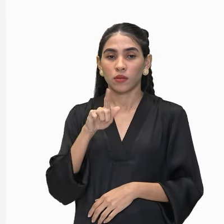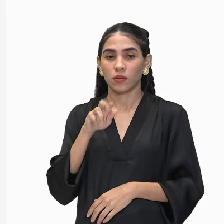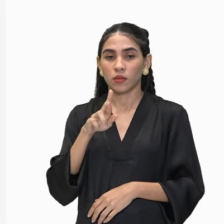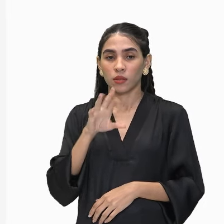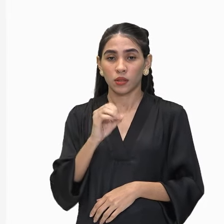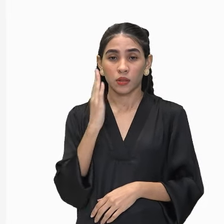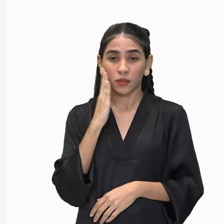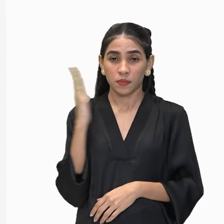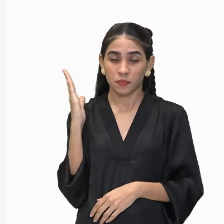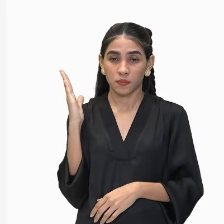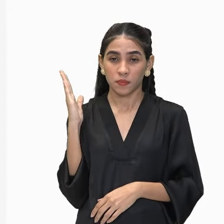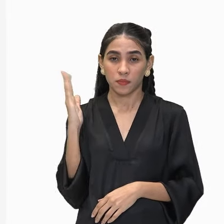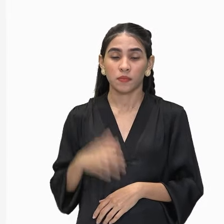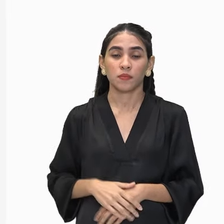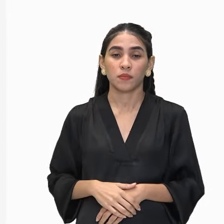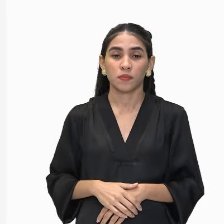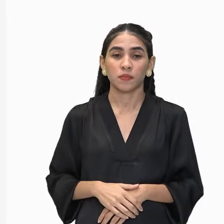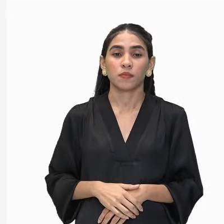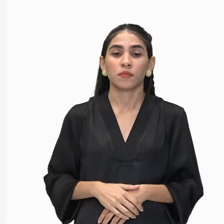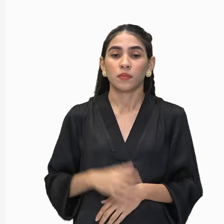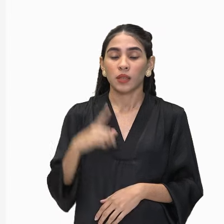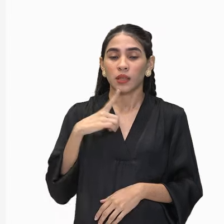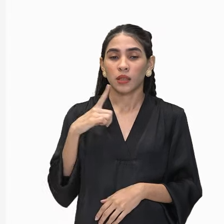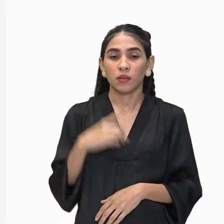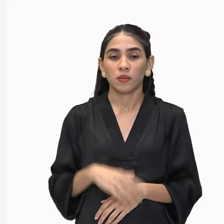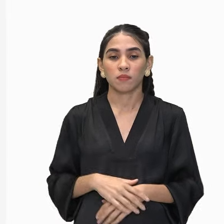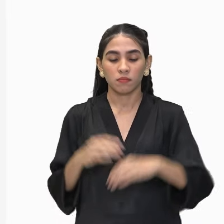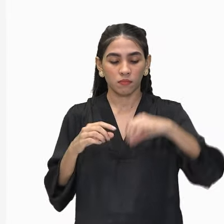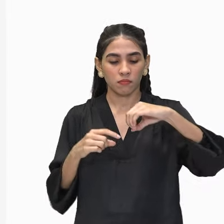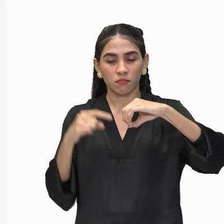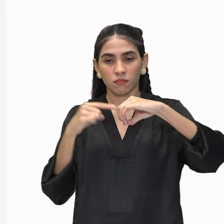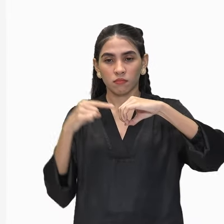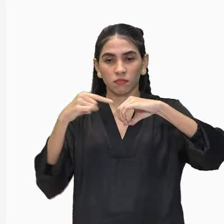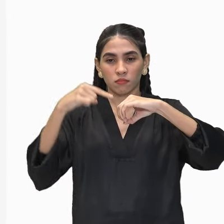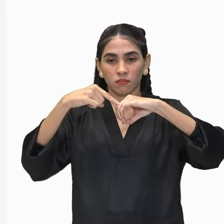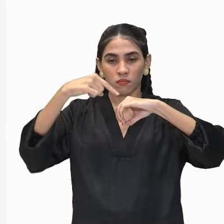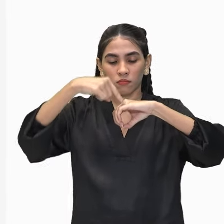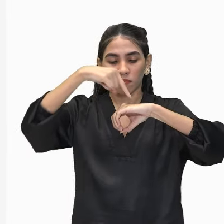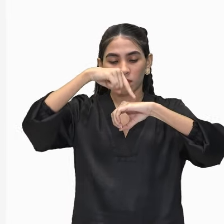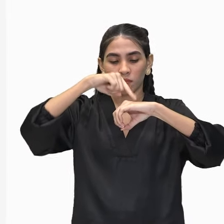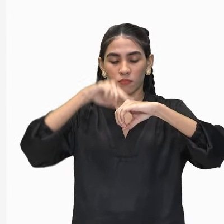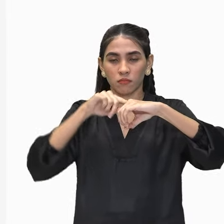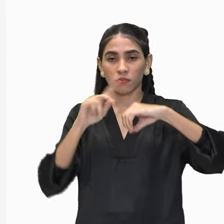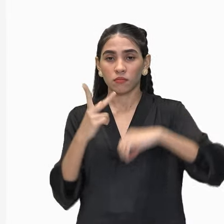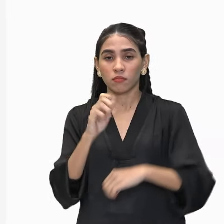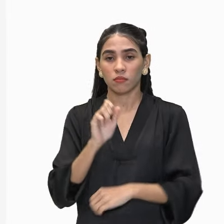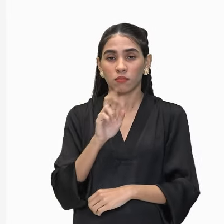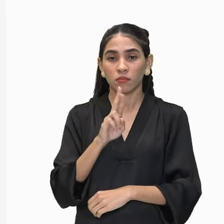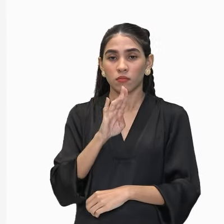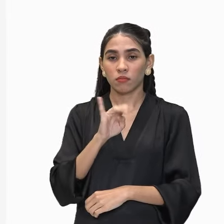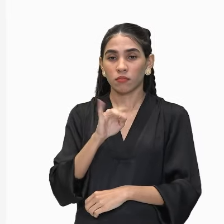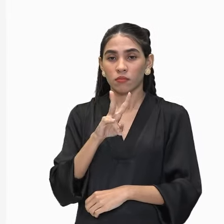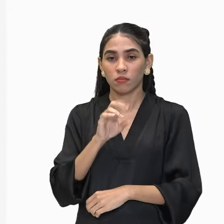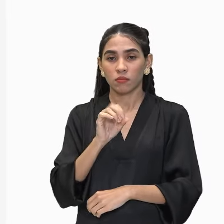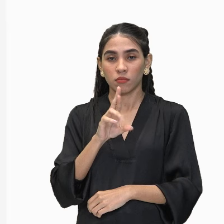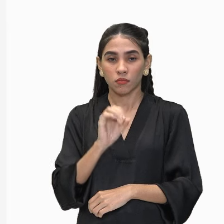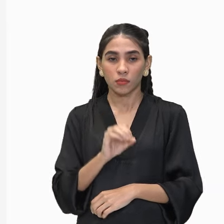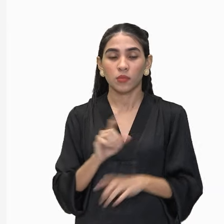Echinometra lucunter. Ele tem uma característica de ser herbívoro e vive em recifes